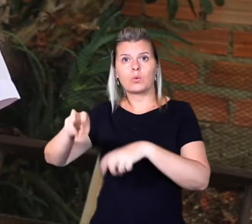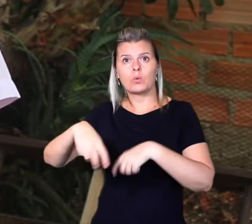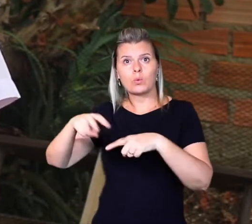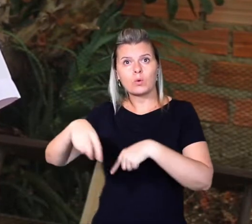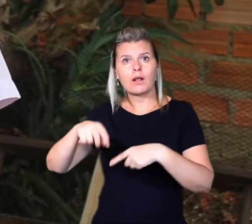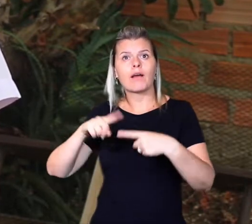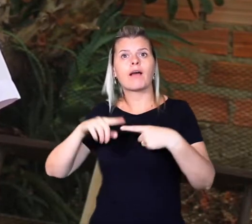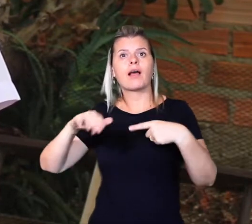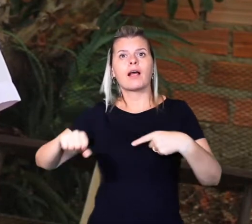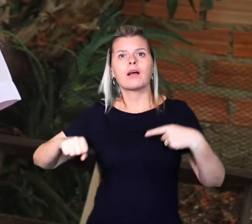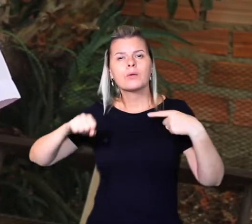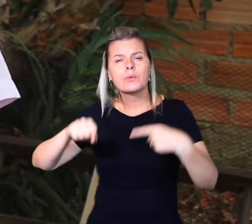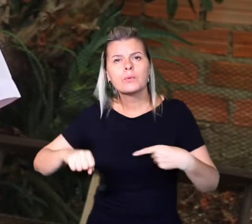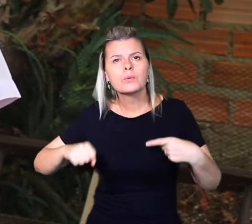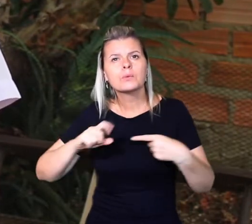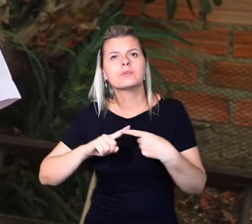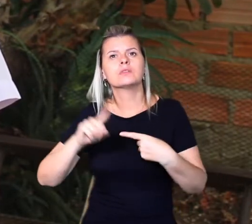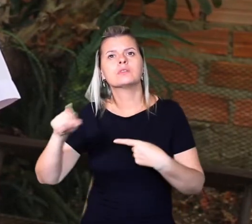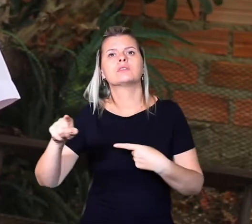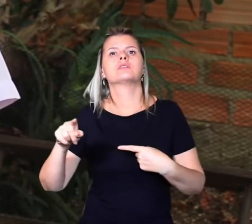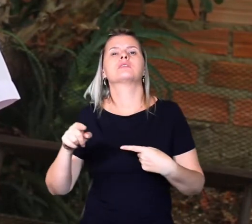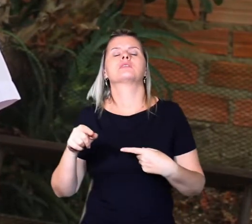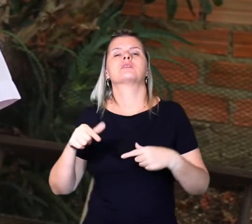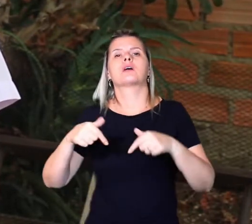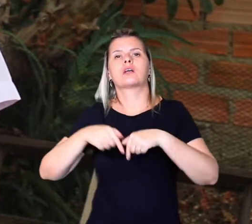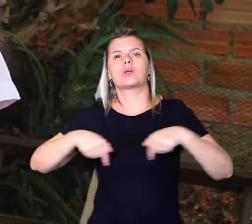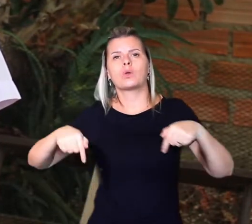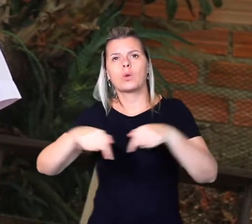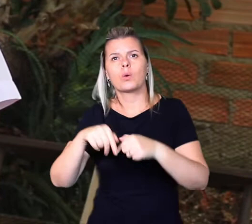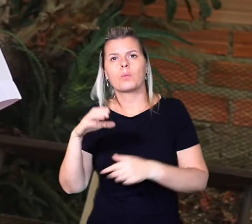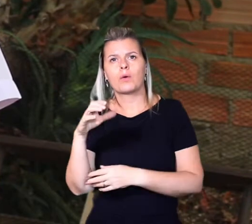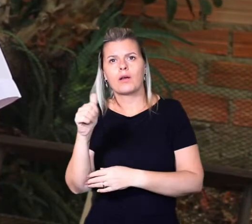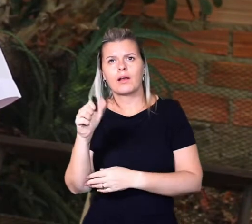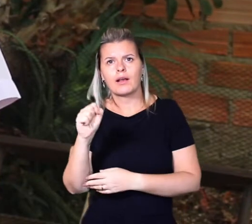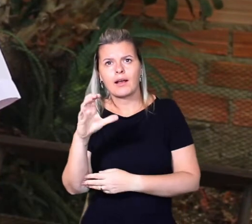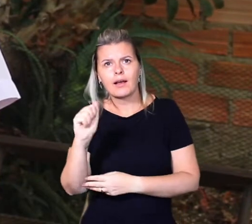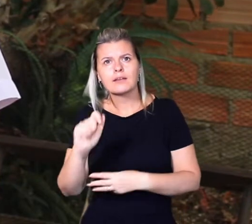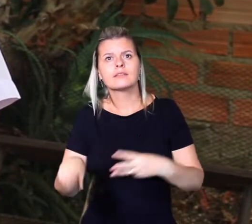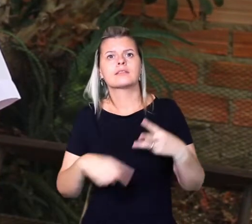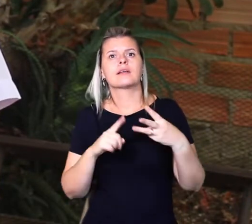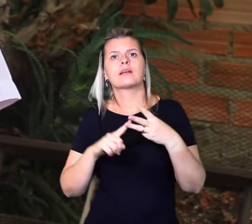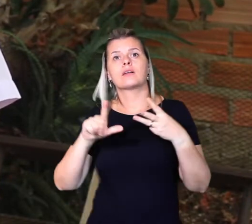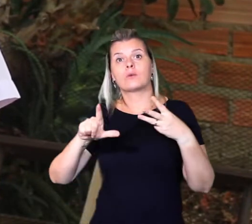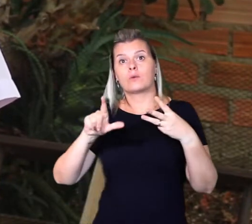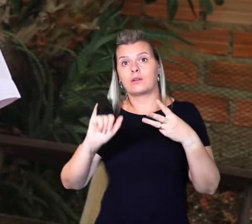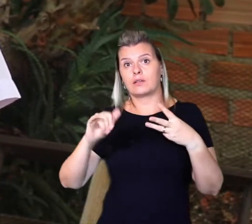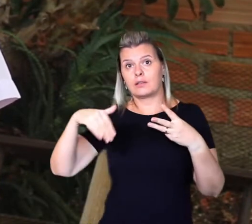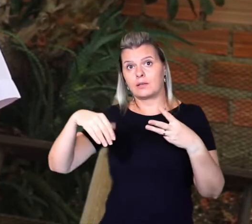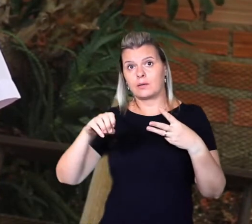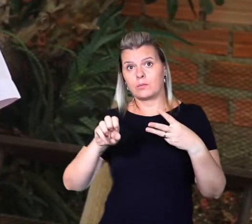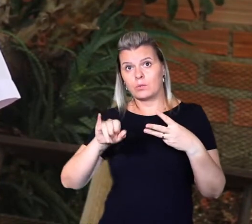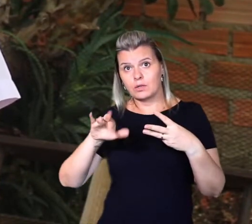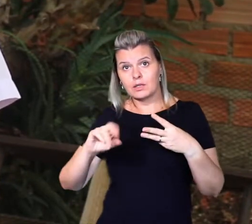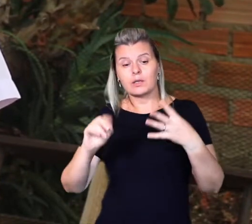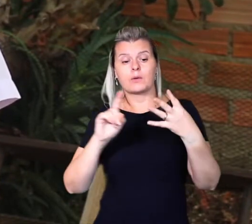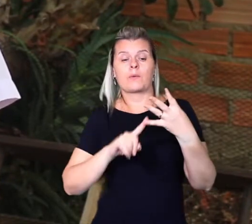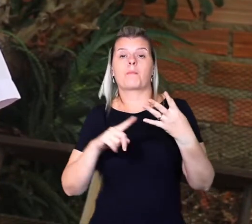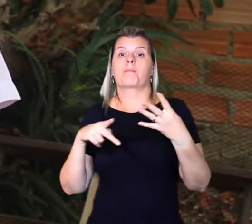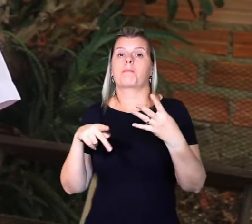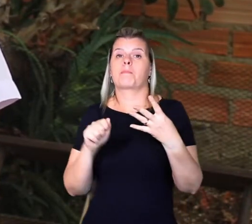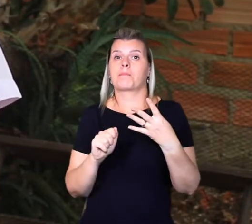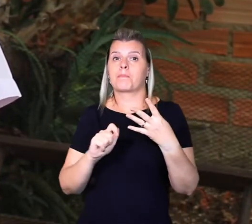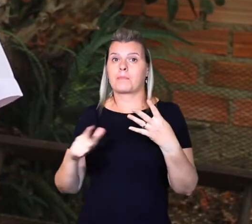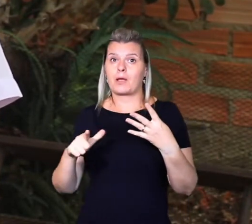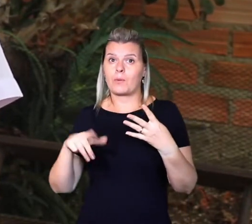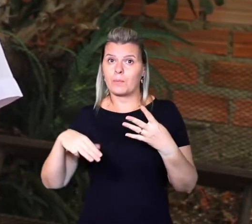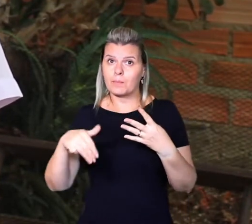no meio rural, que é a Chácara das Rosas em Canoas, o quilombo de Casca, o quilombo de Moeiro, que foi reconhecido, e de